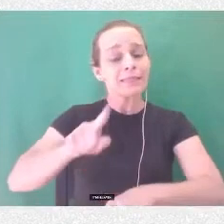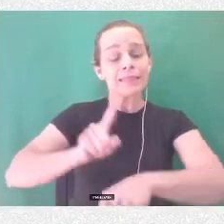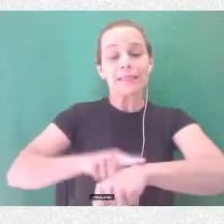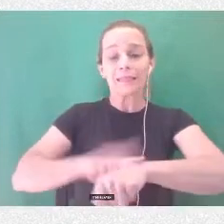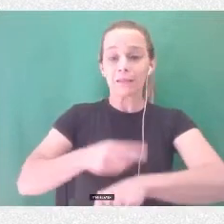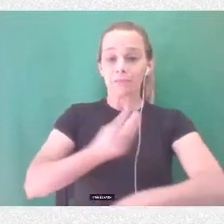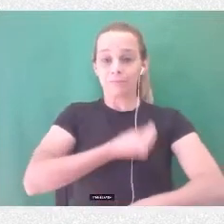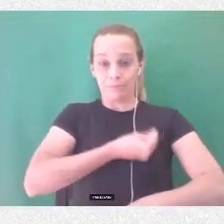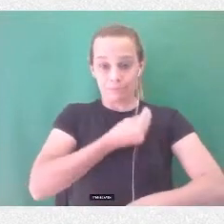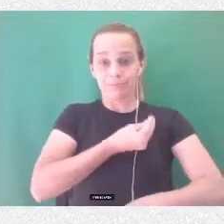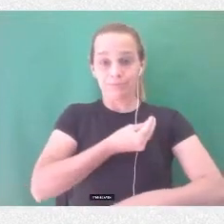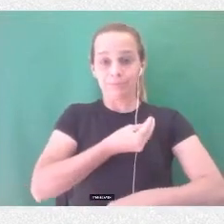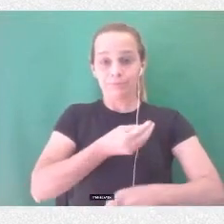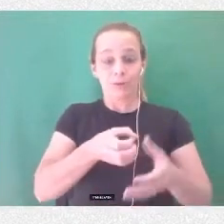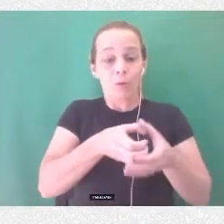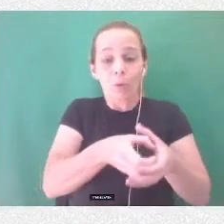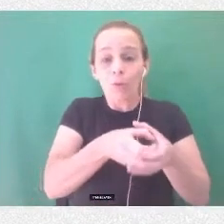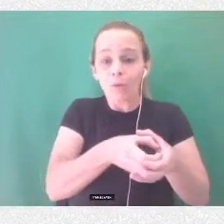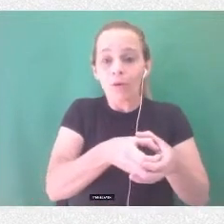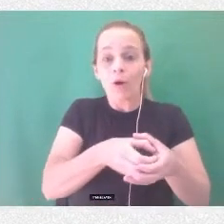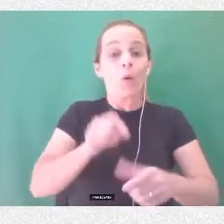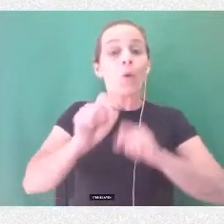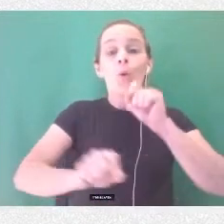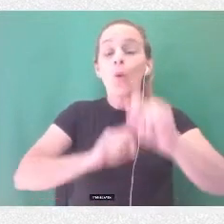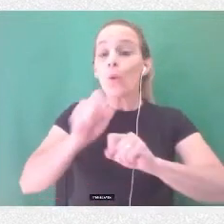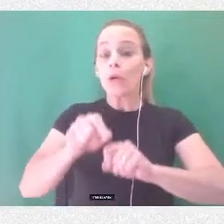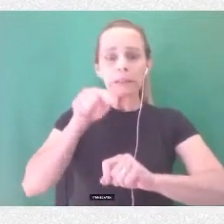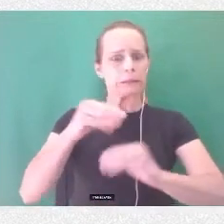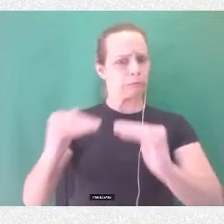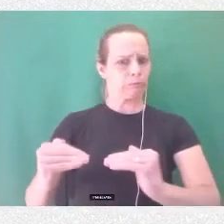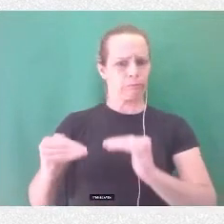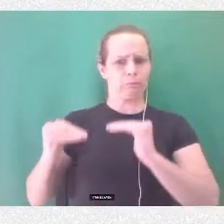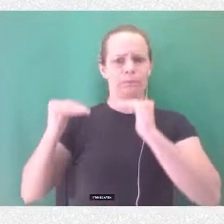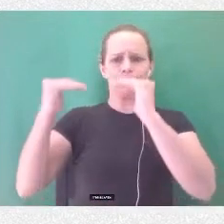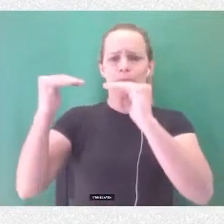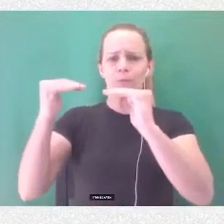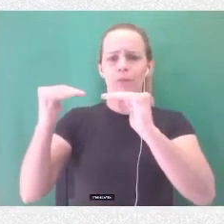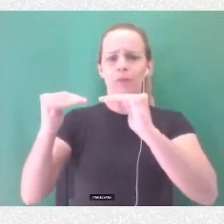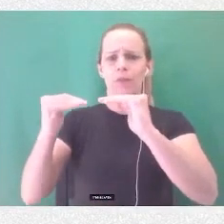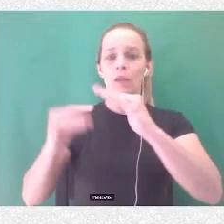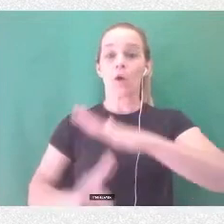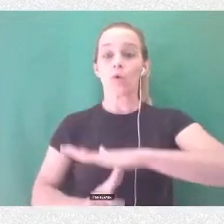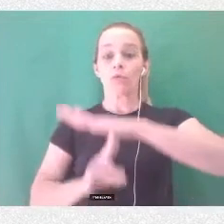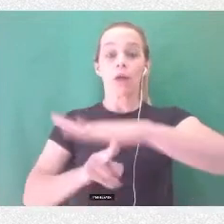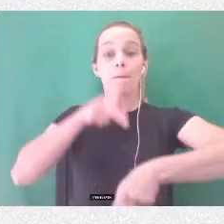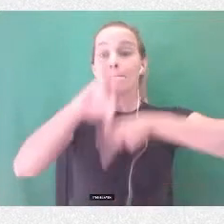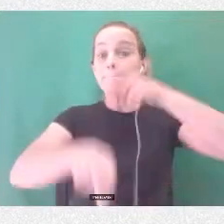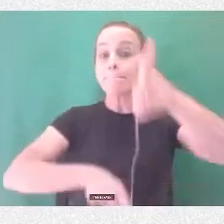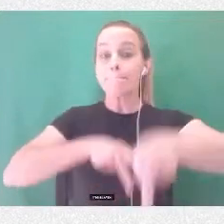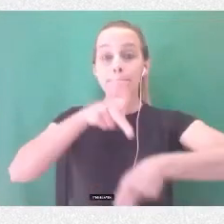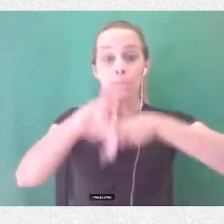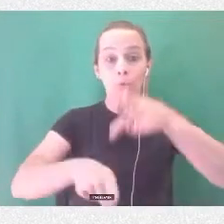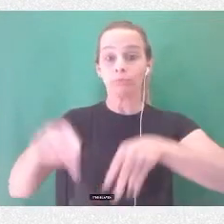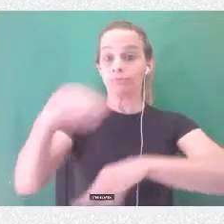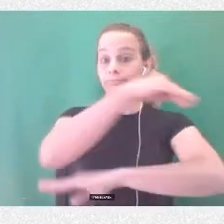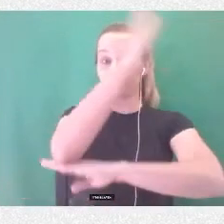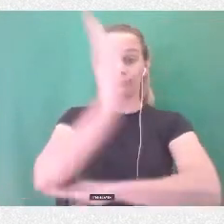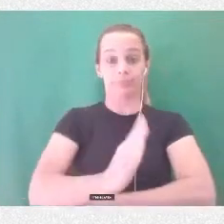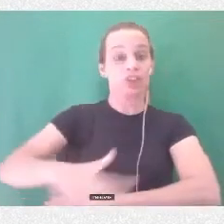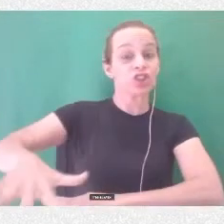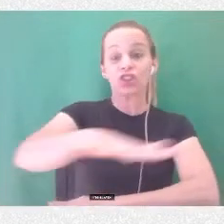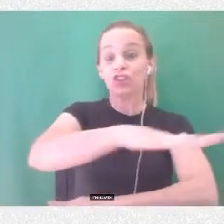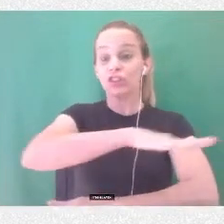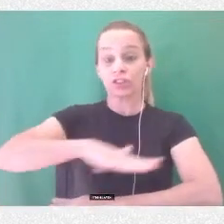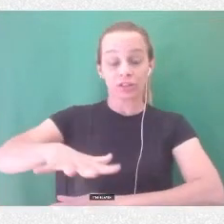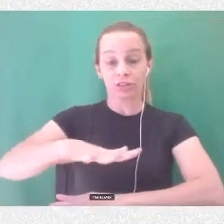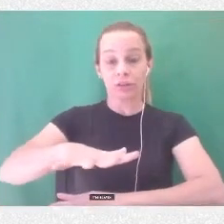o papel absolutamente protagonista que as universidades públicas brasileiras, as universidades de um modo geral, mas sobretudo